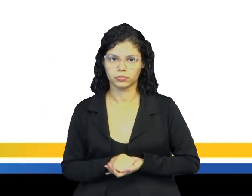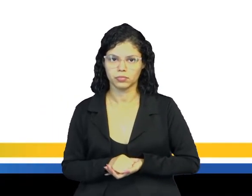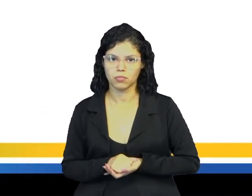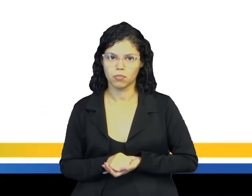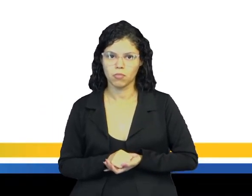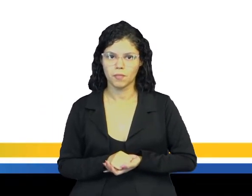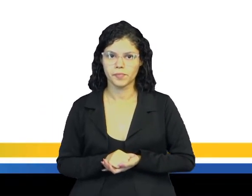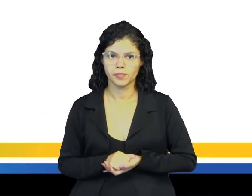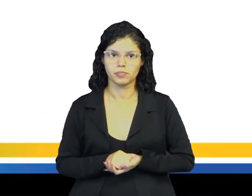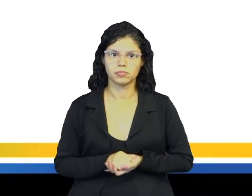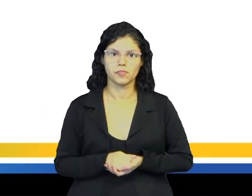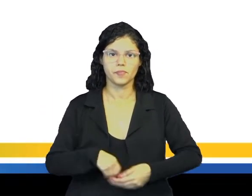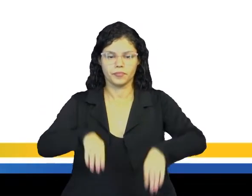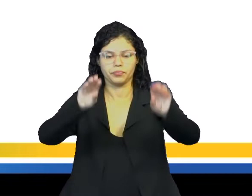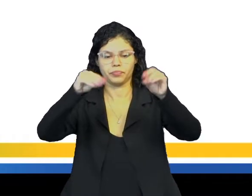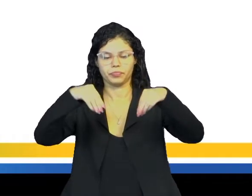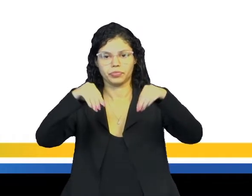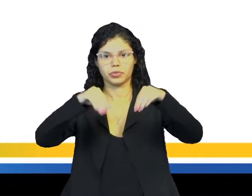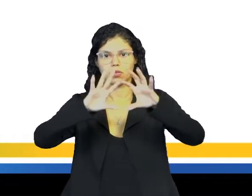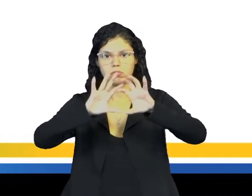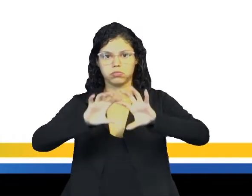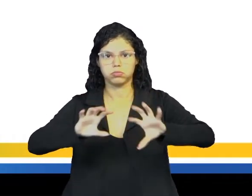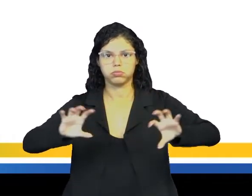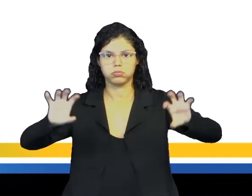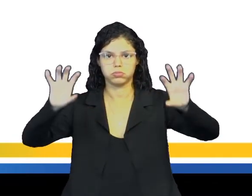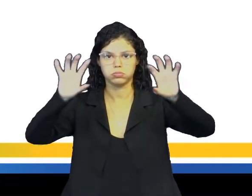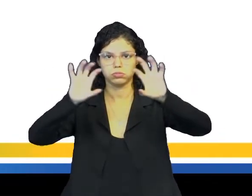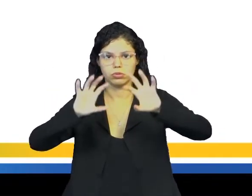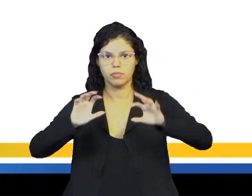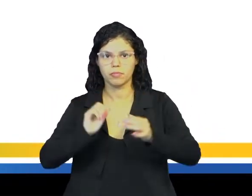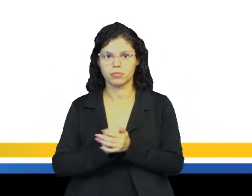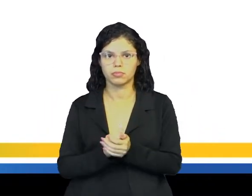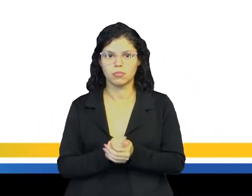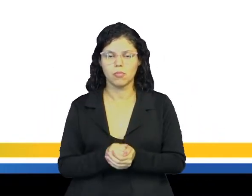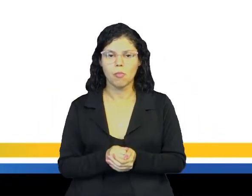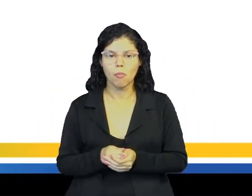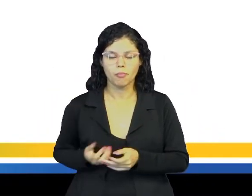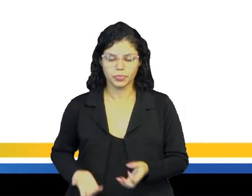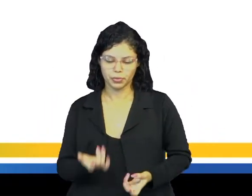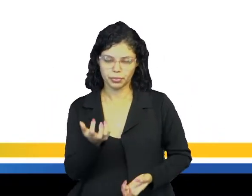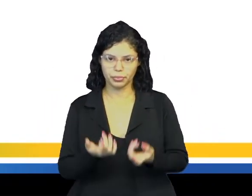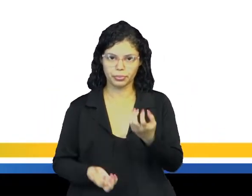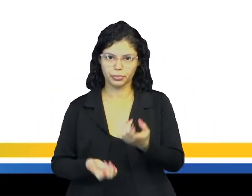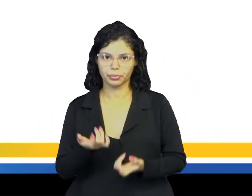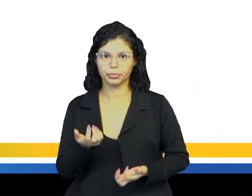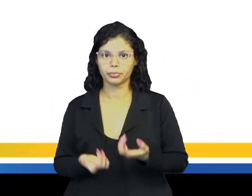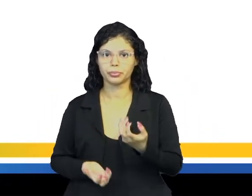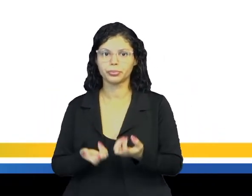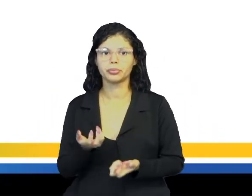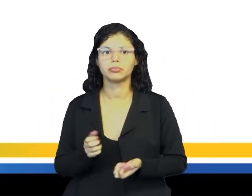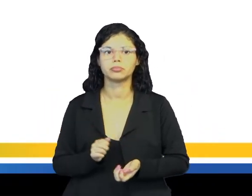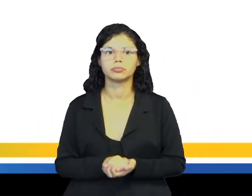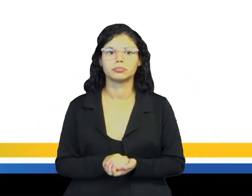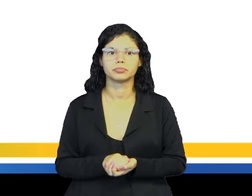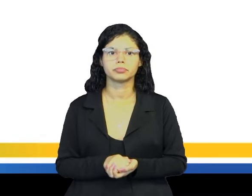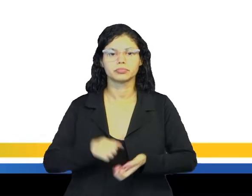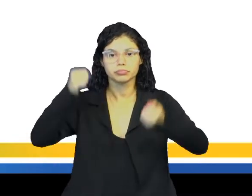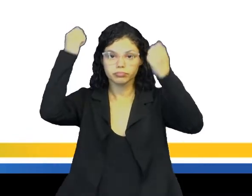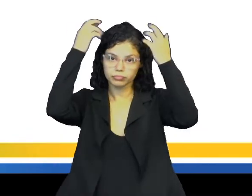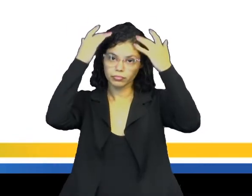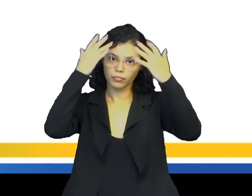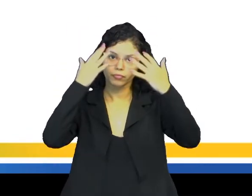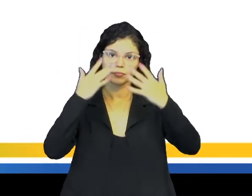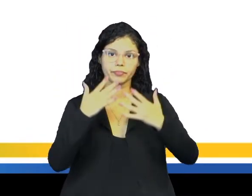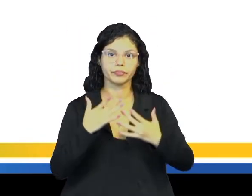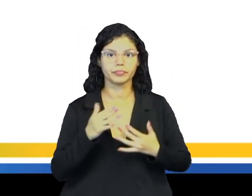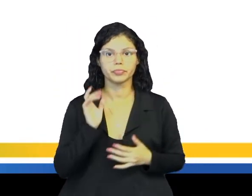observamos uma roupa secando no varal, nós observamos uma panela ao fogo, observamos então uma mulher no banho,